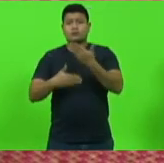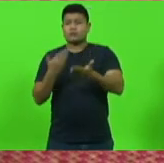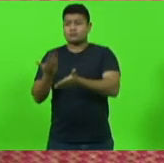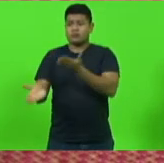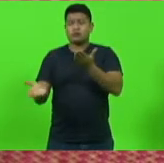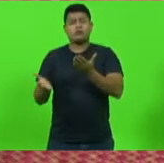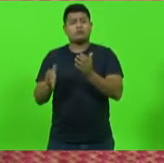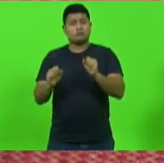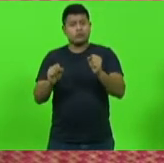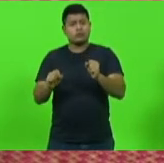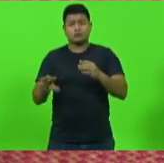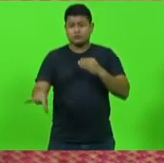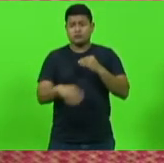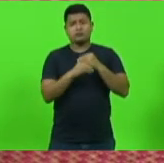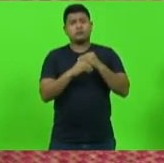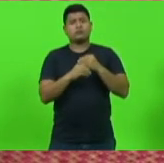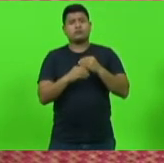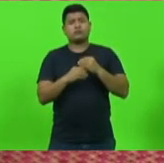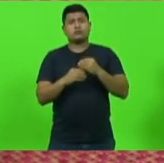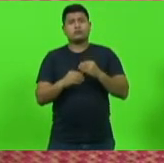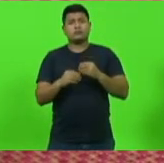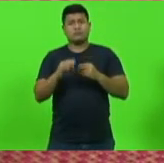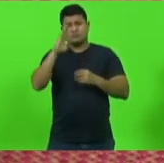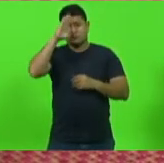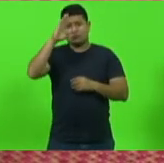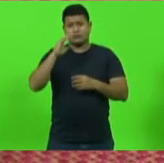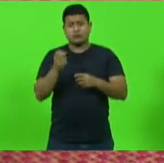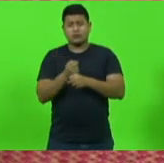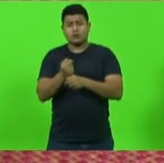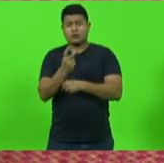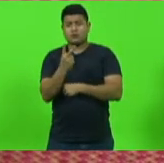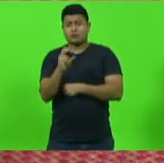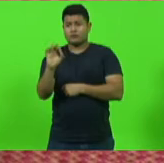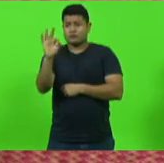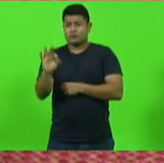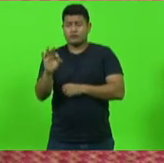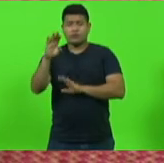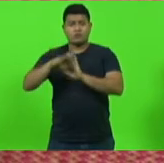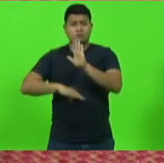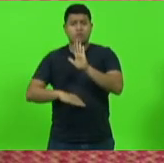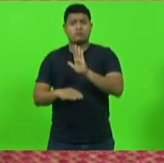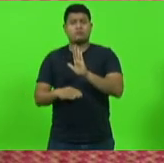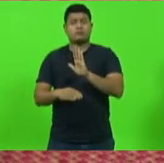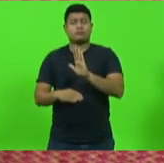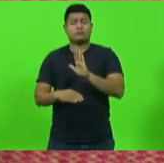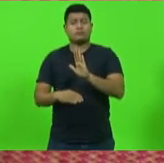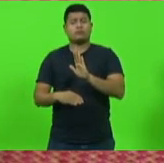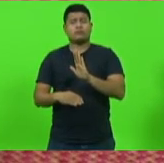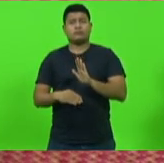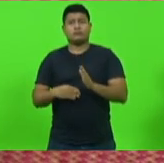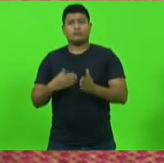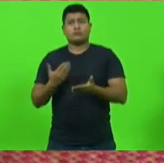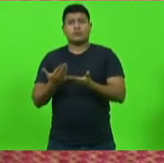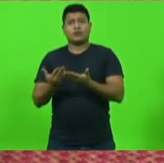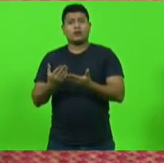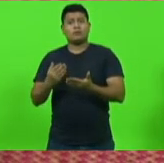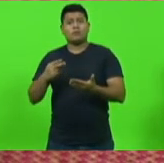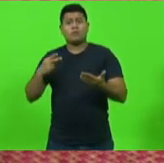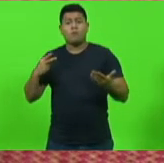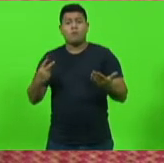inclusive daqueles 2 anos de 20% que foi perdido por uma